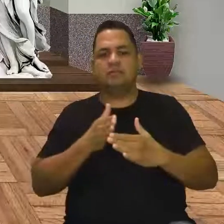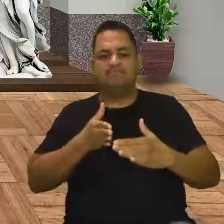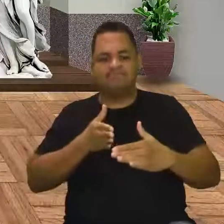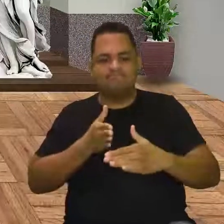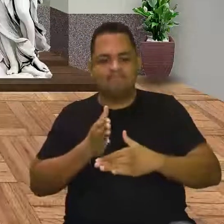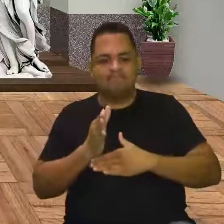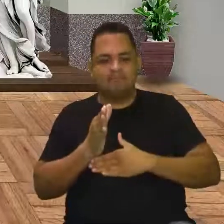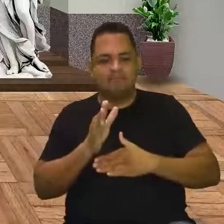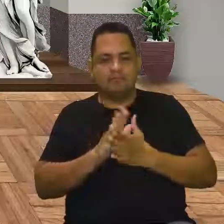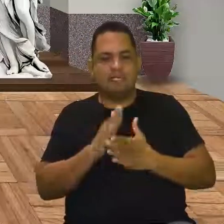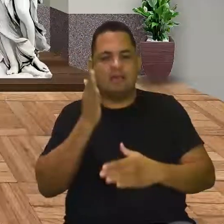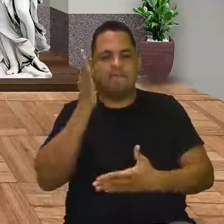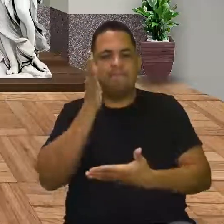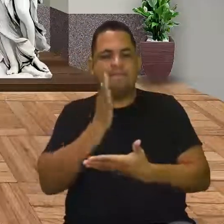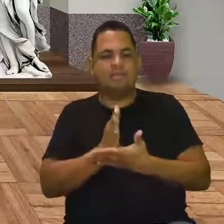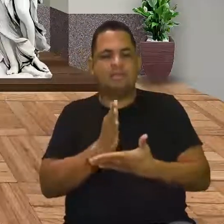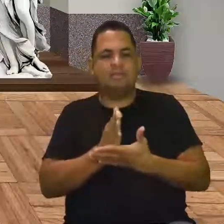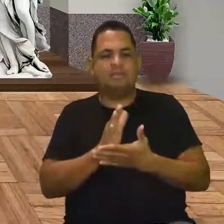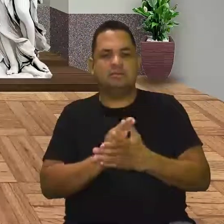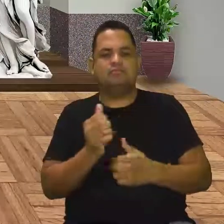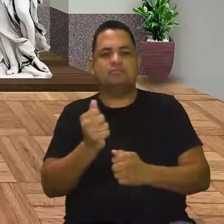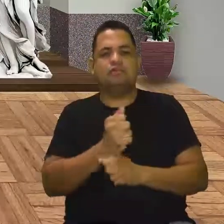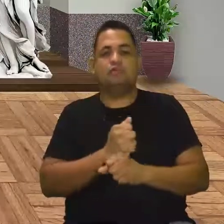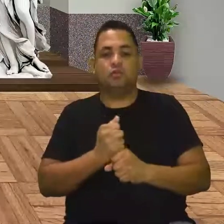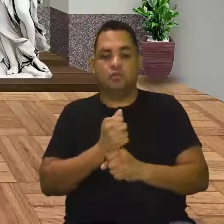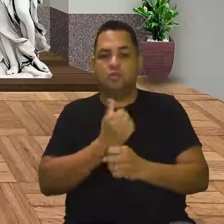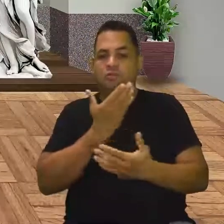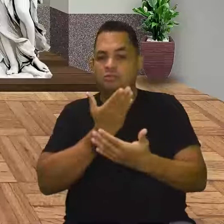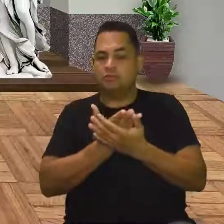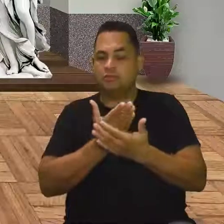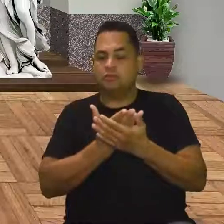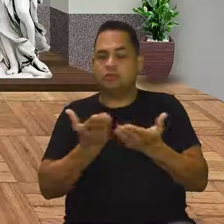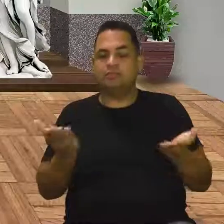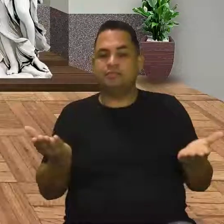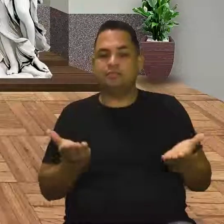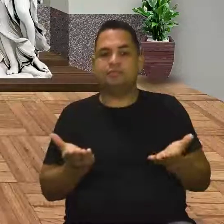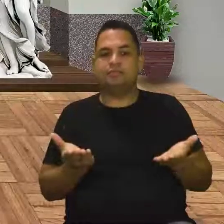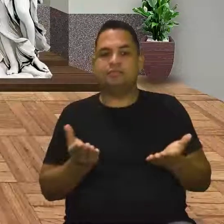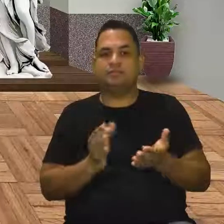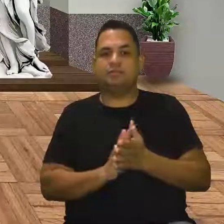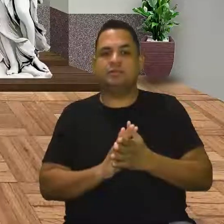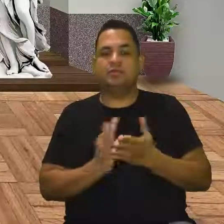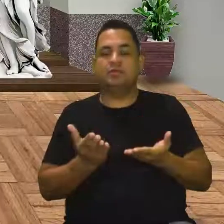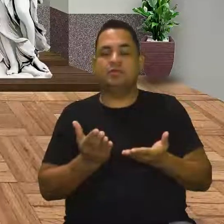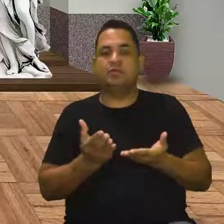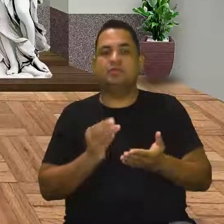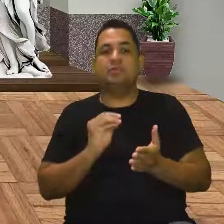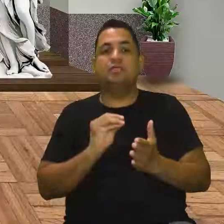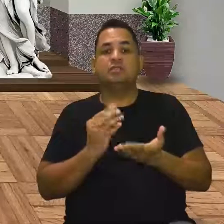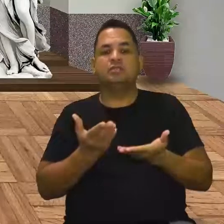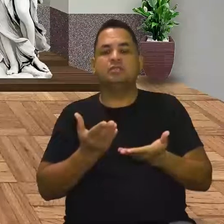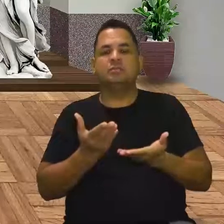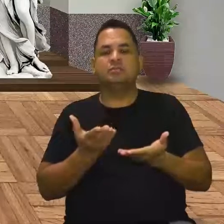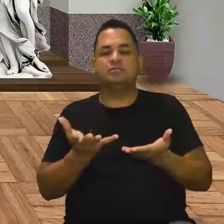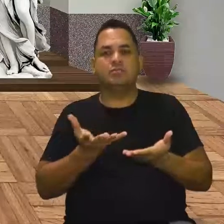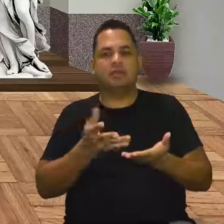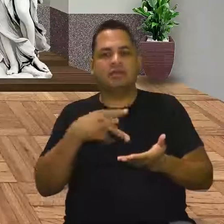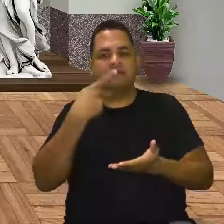ser a metade do ano letivo, e aí só resta dizer a